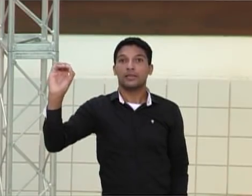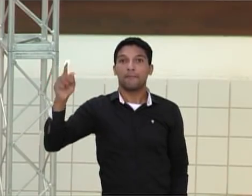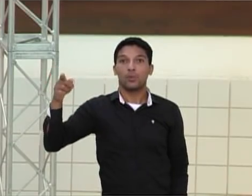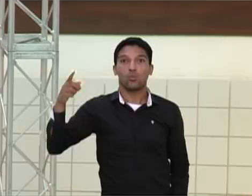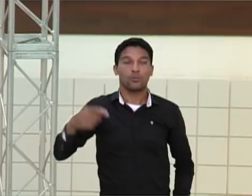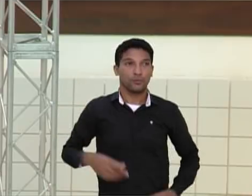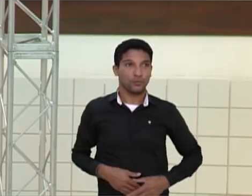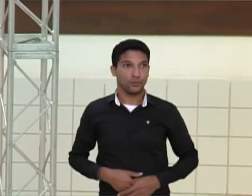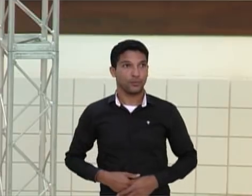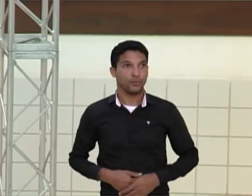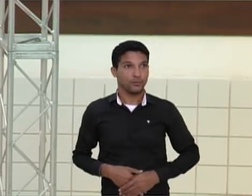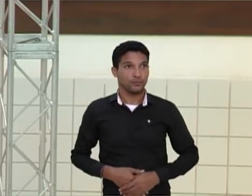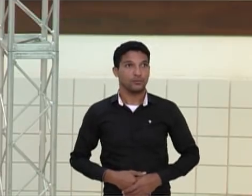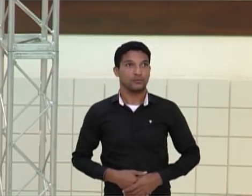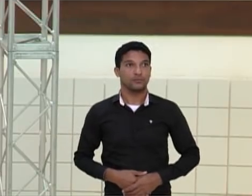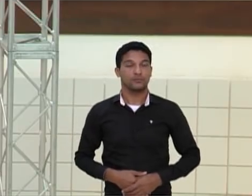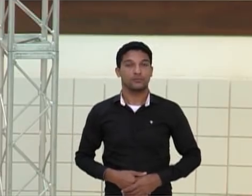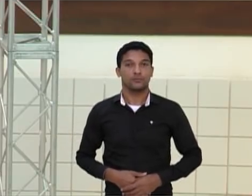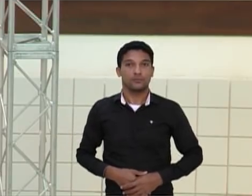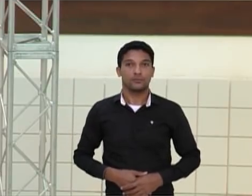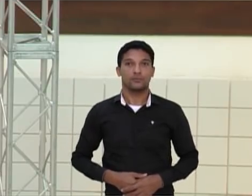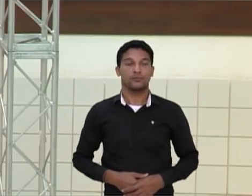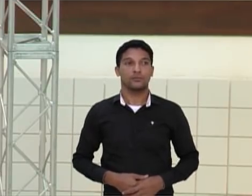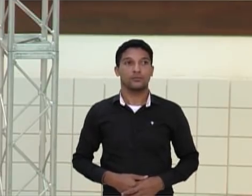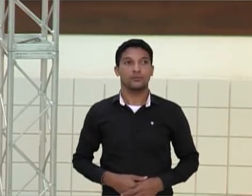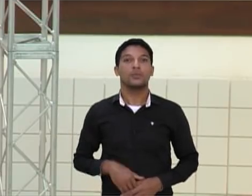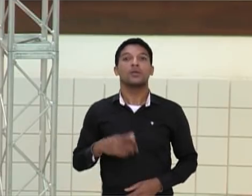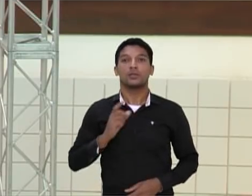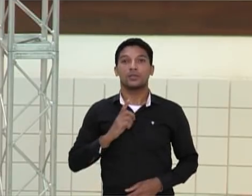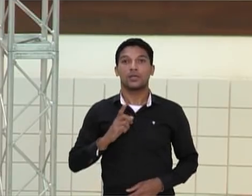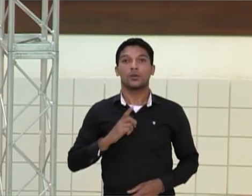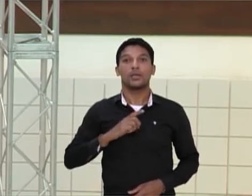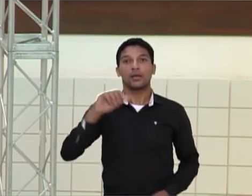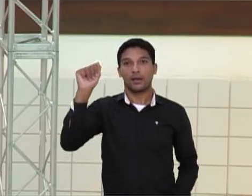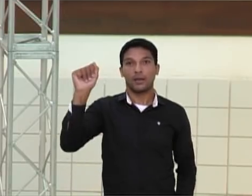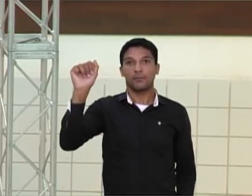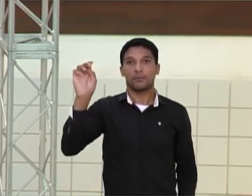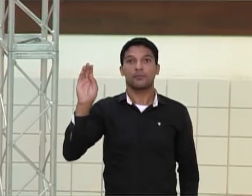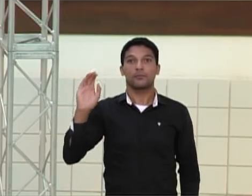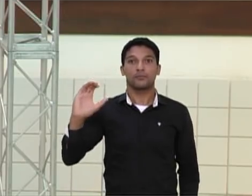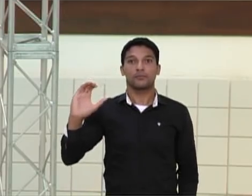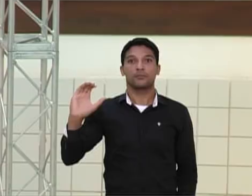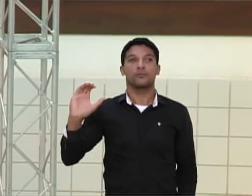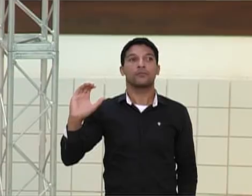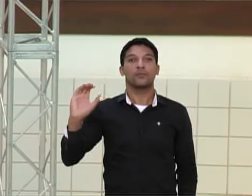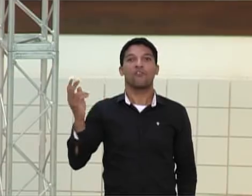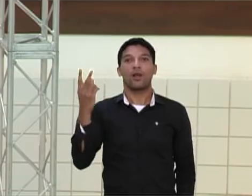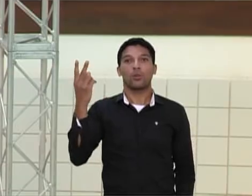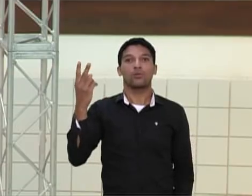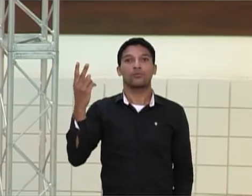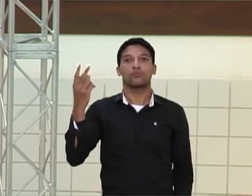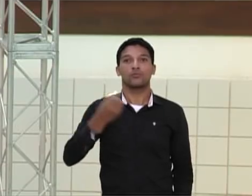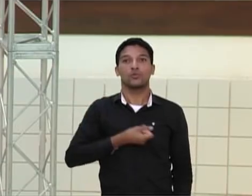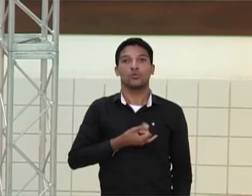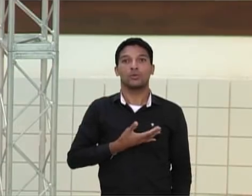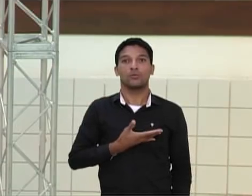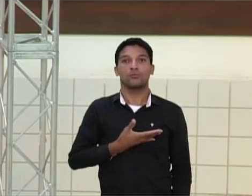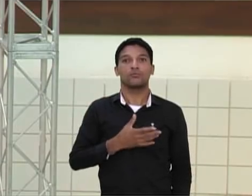oi e aí eu tenho valor de ar de bebê e descer